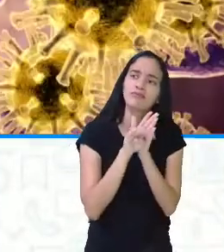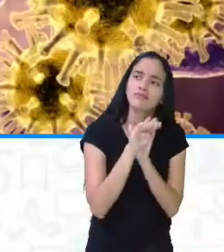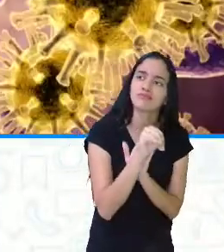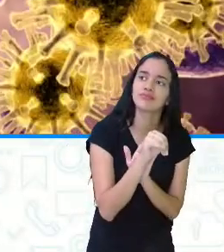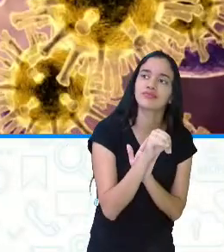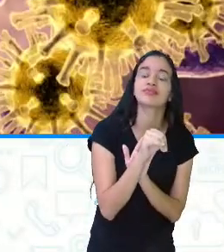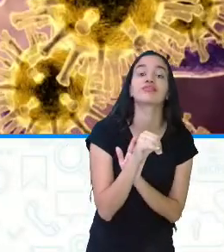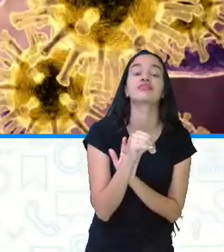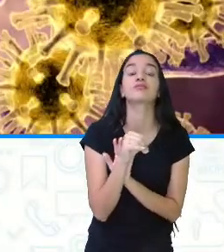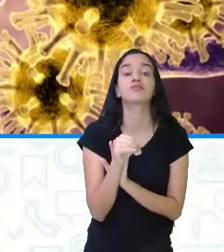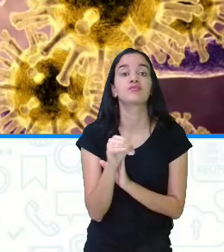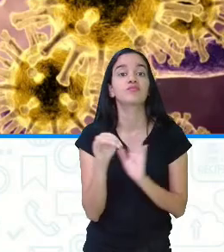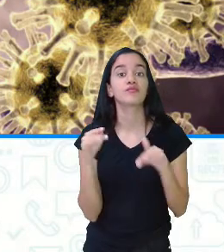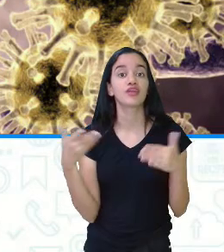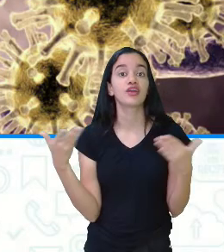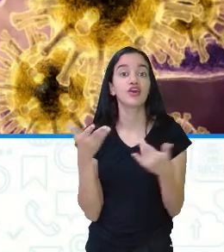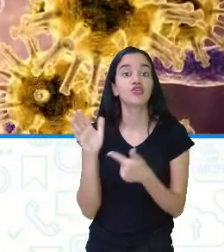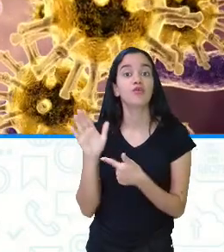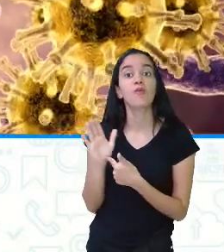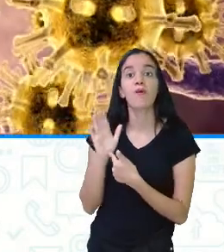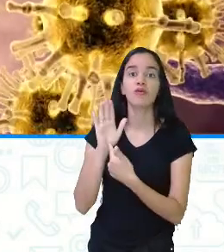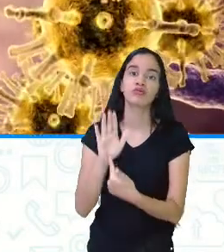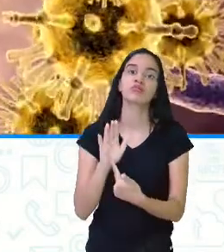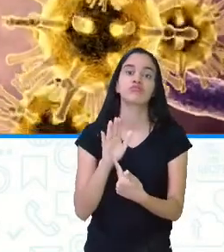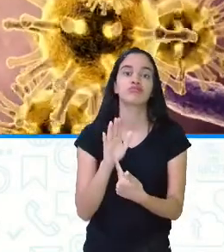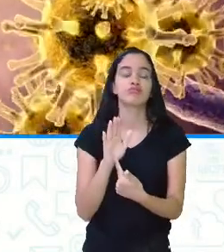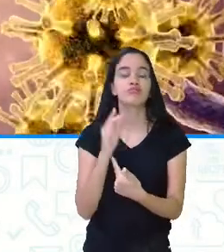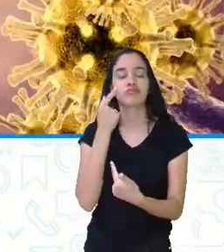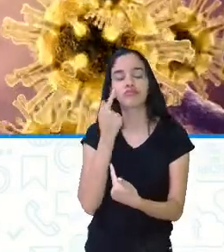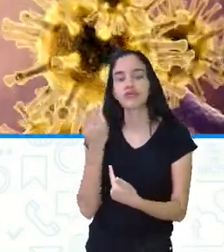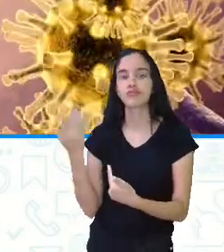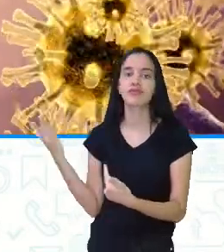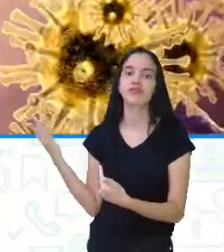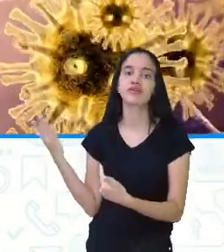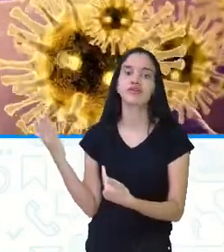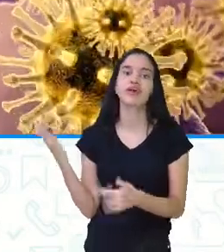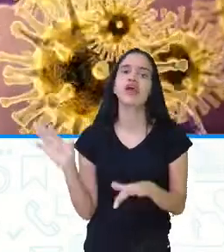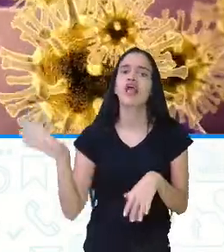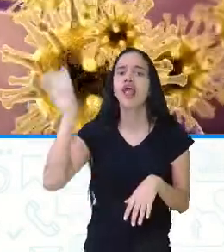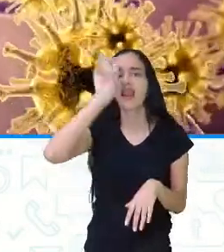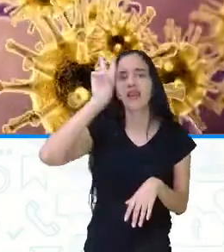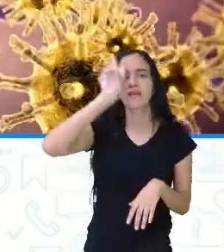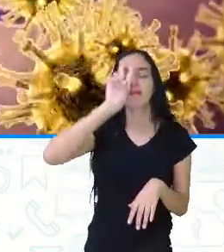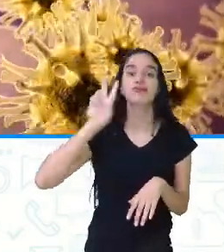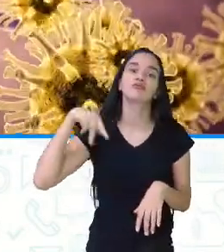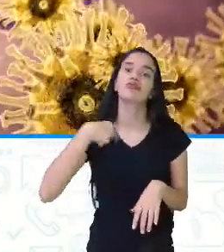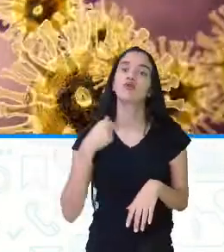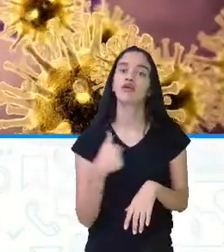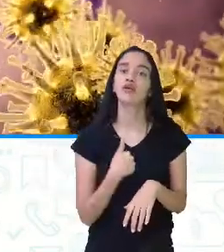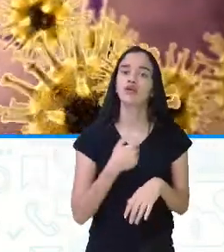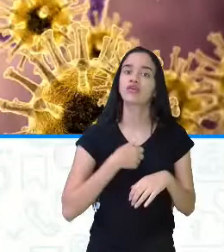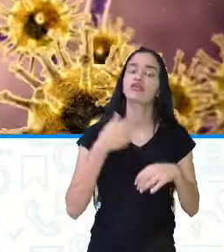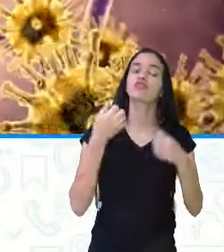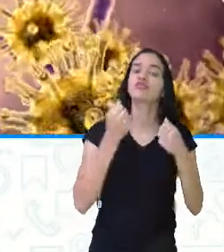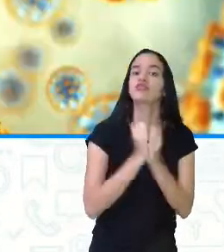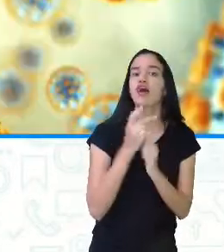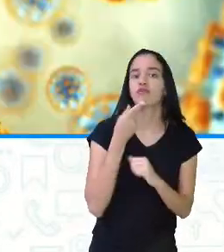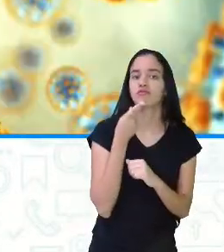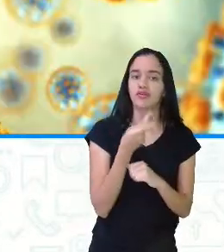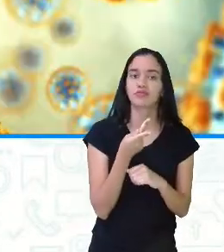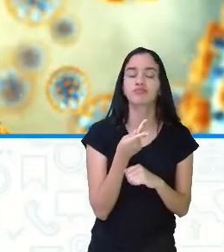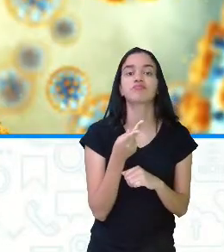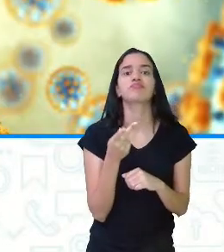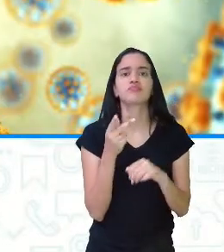já vou passando. Só vou mostrando as imagens aqui para vocês ir relembrando do que a gente já falou aqui, ó. Que eles são